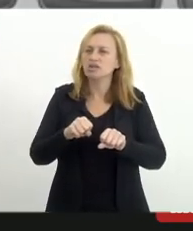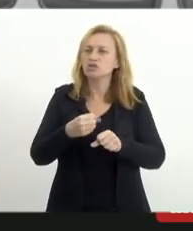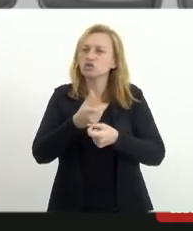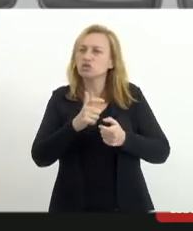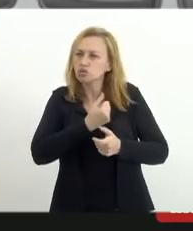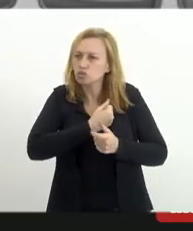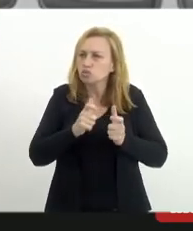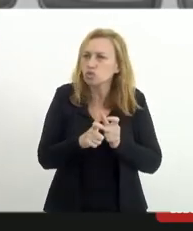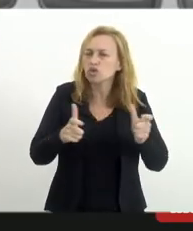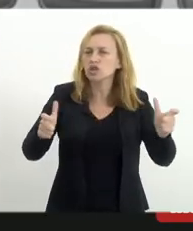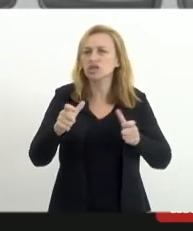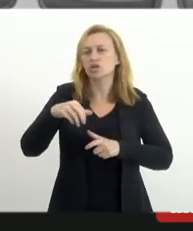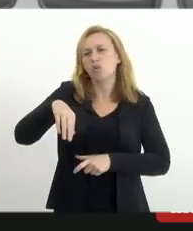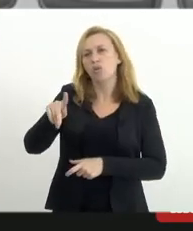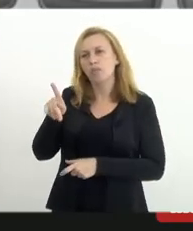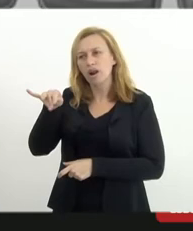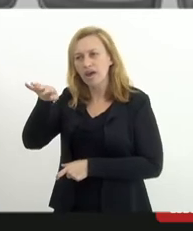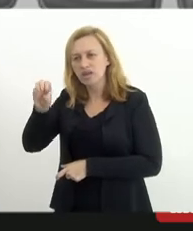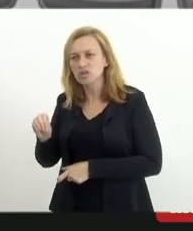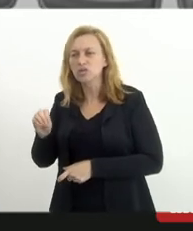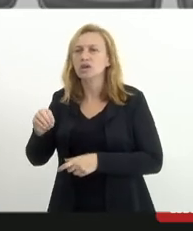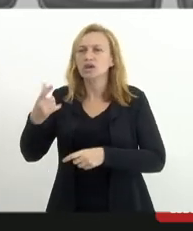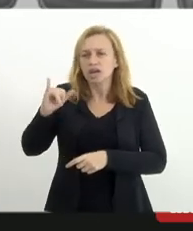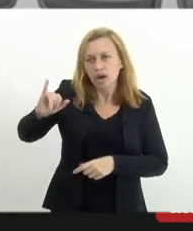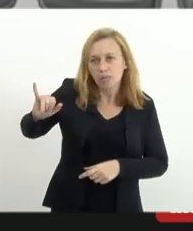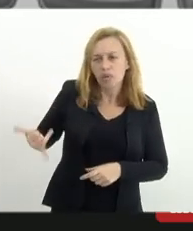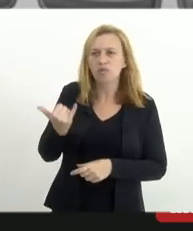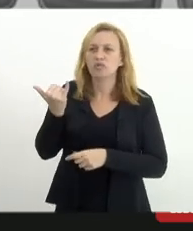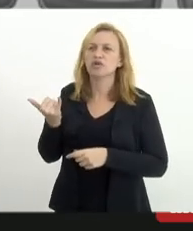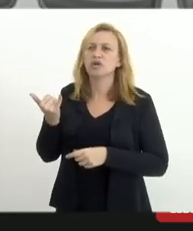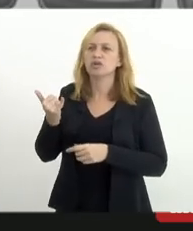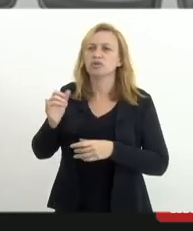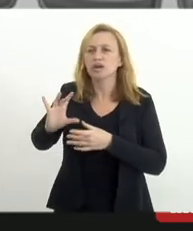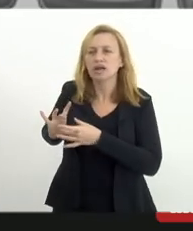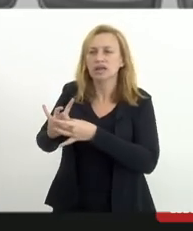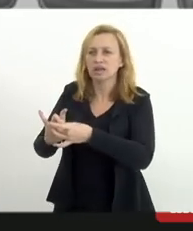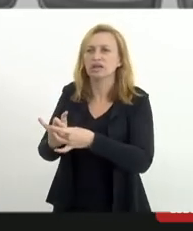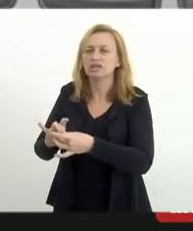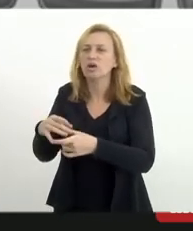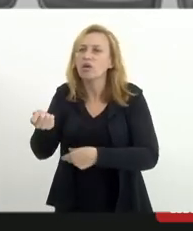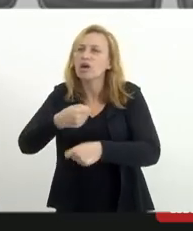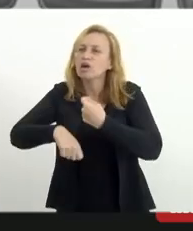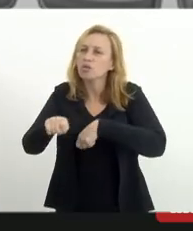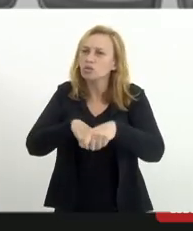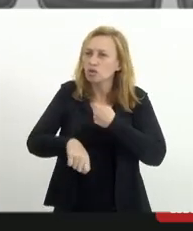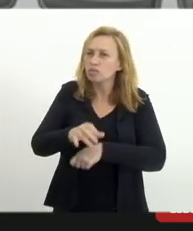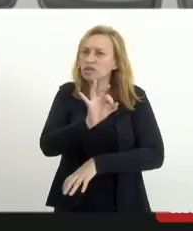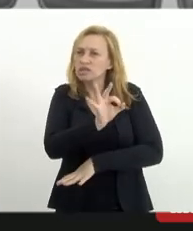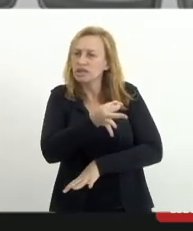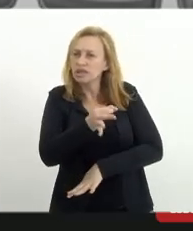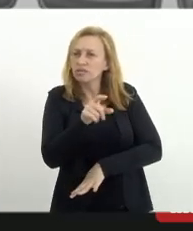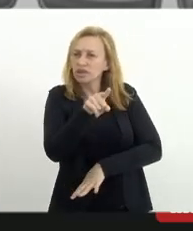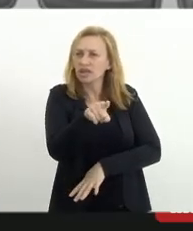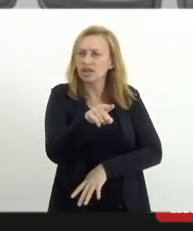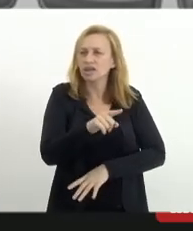grande complexo que aproveite o encadeamento econômico decorrente aí da